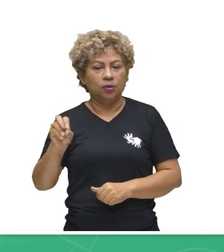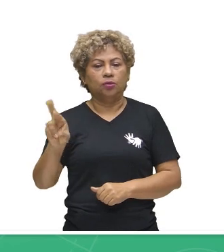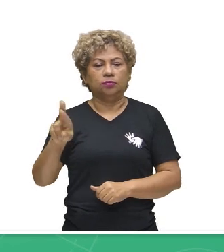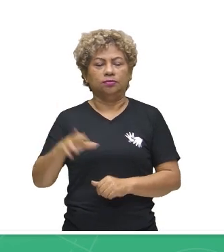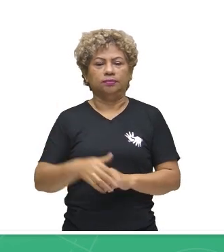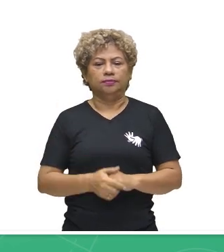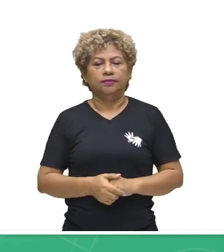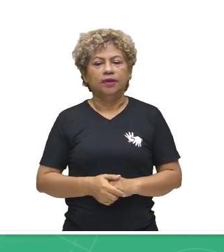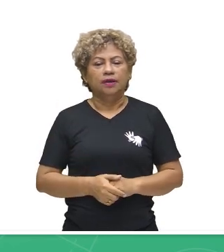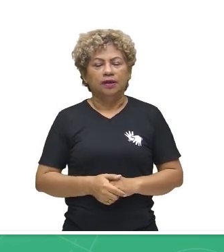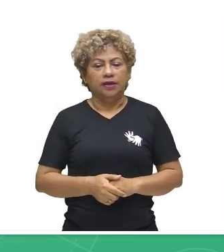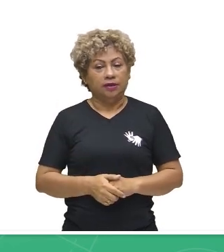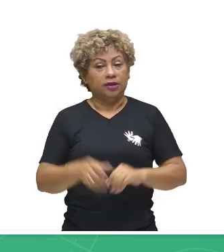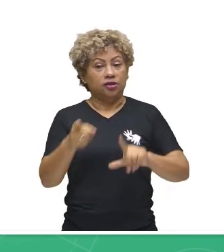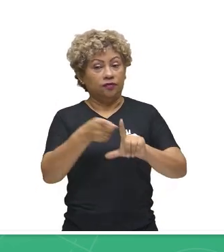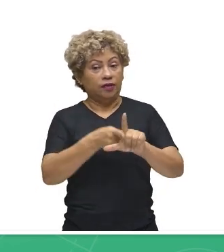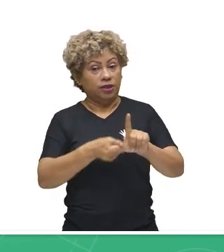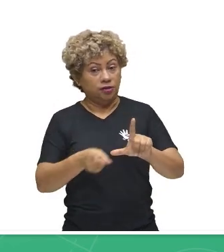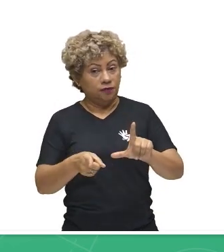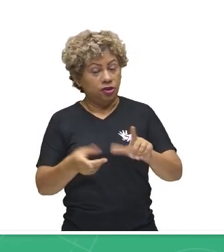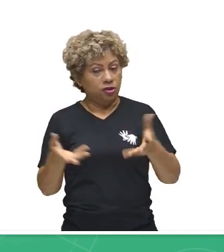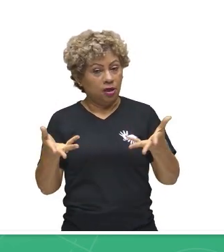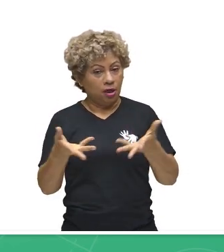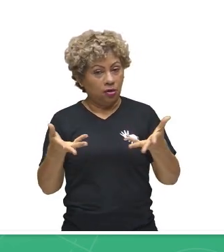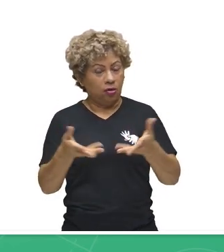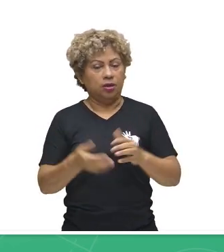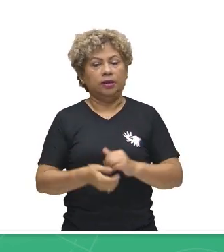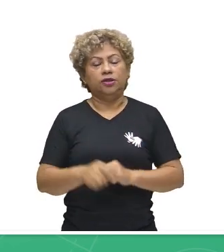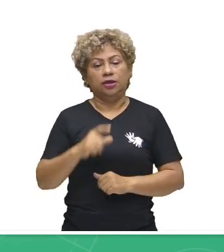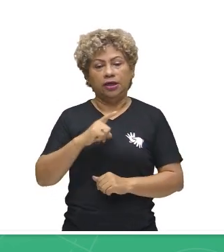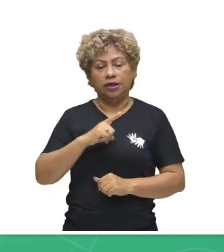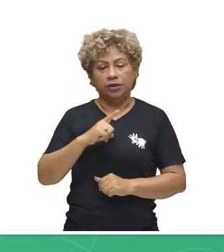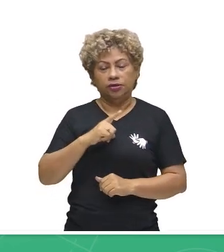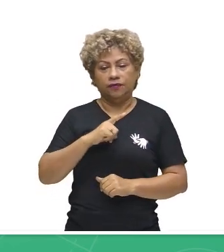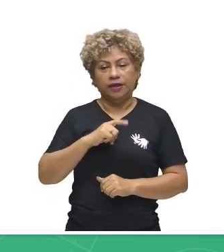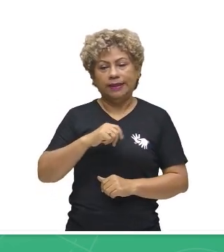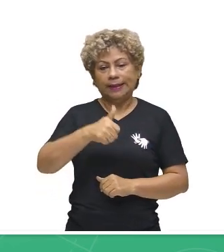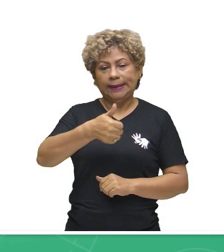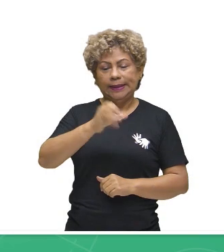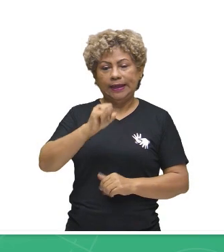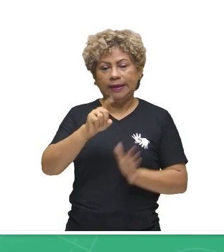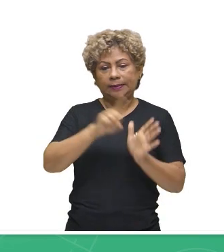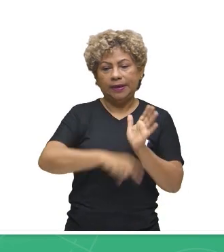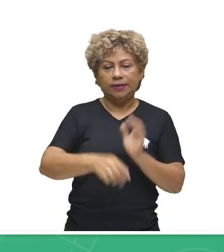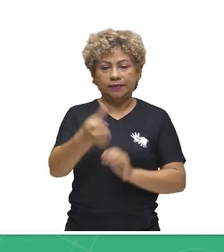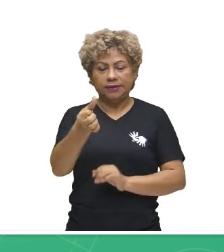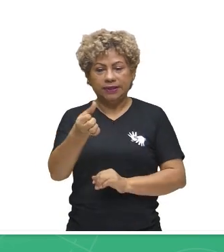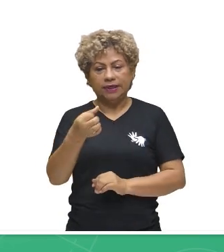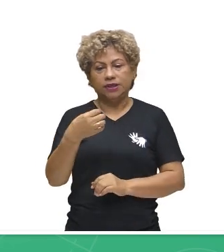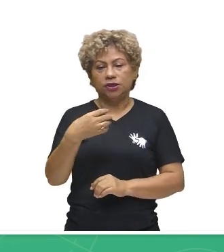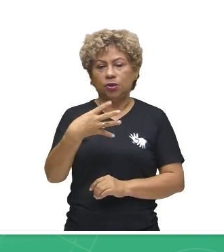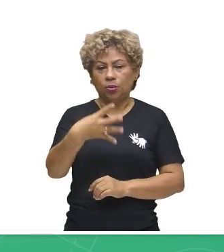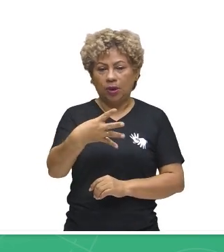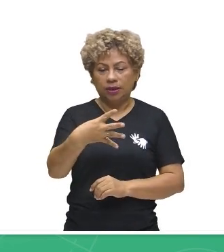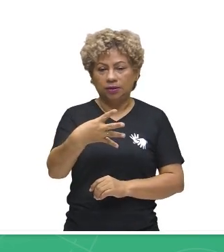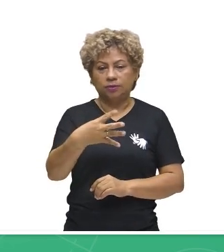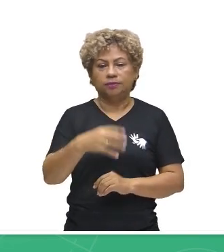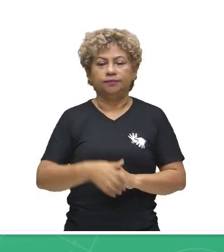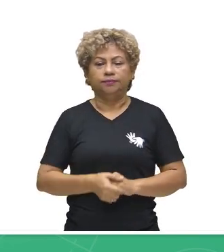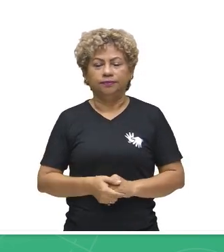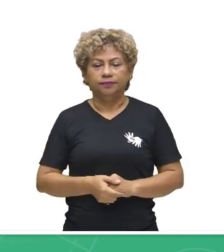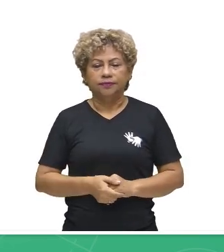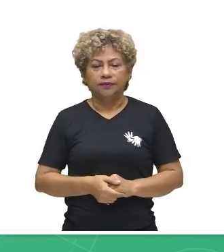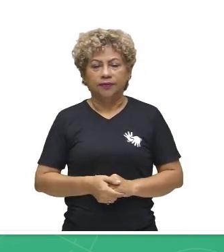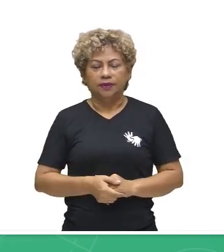por quem? 2 menos 0. 10 menos 6 dá 4. 2 menos 0, 2.